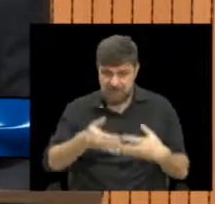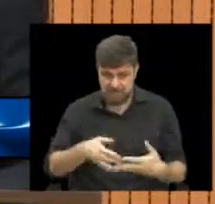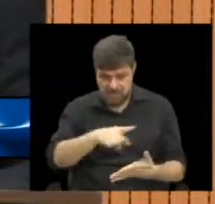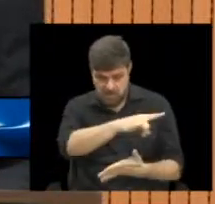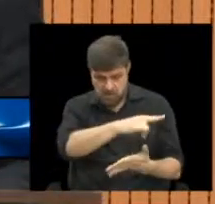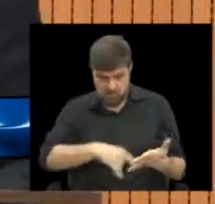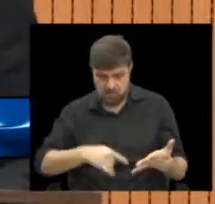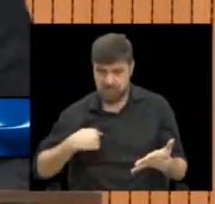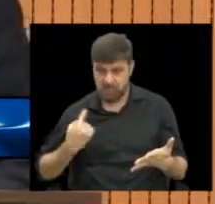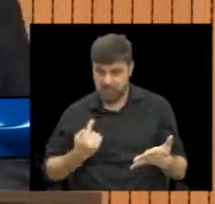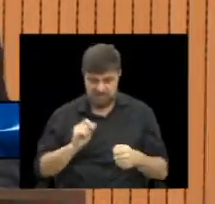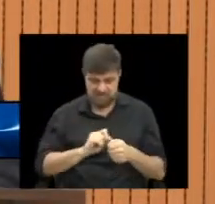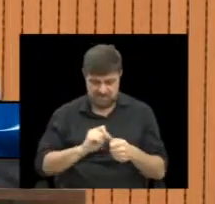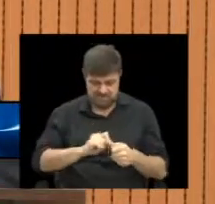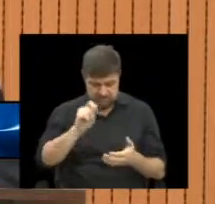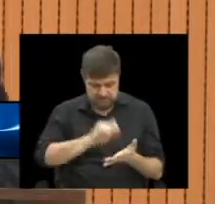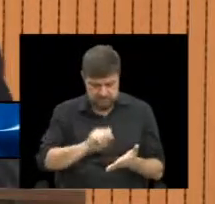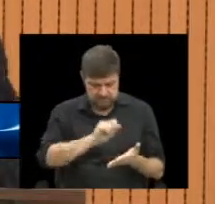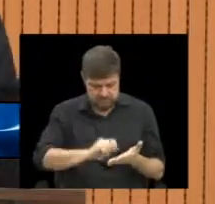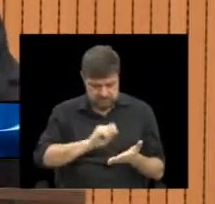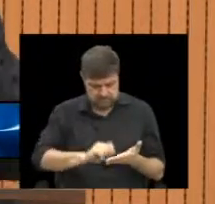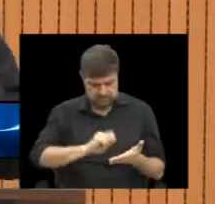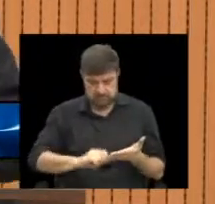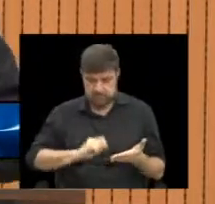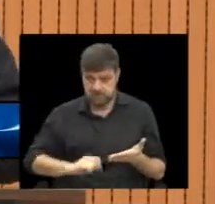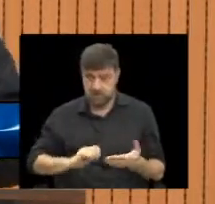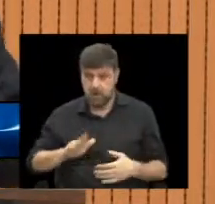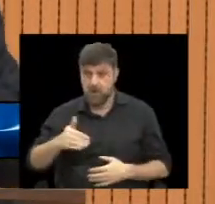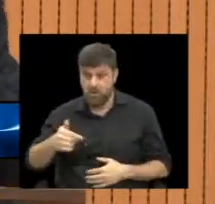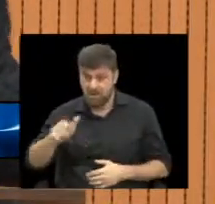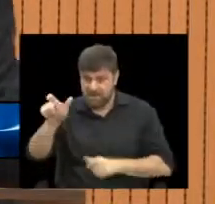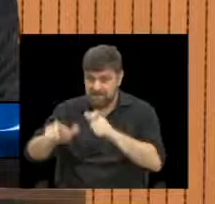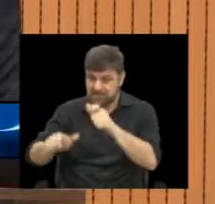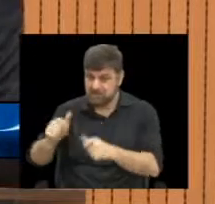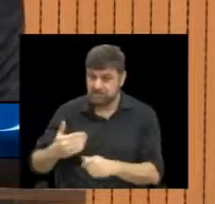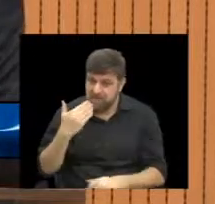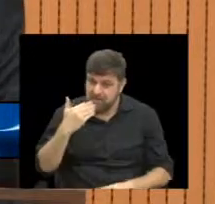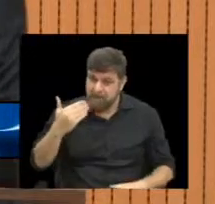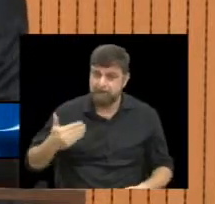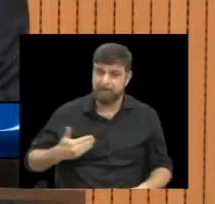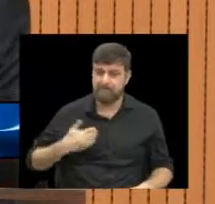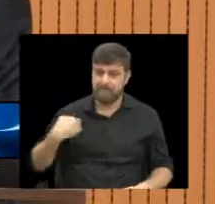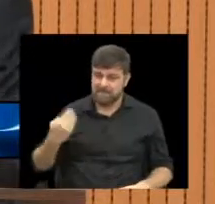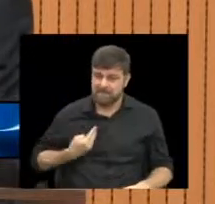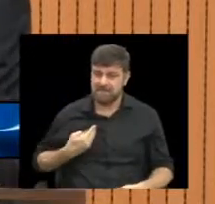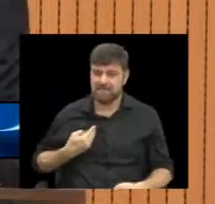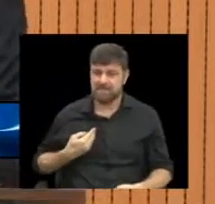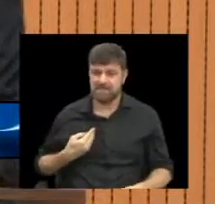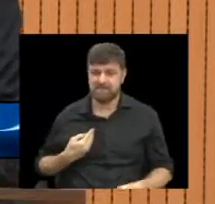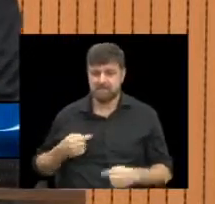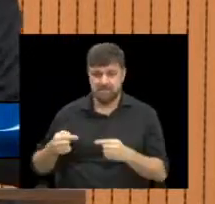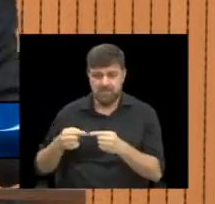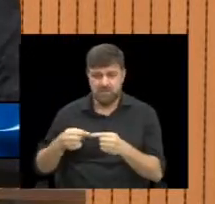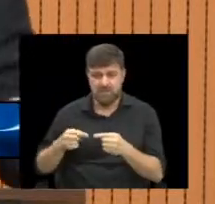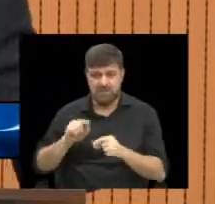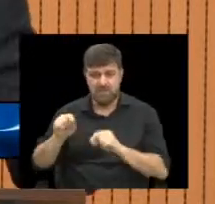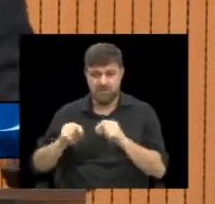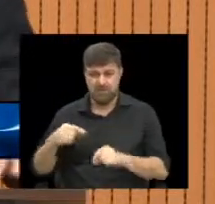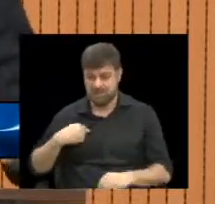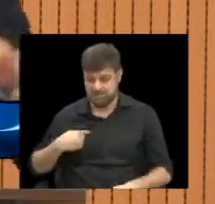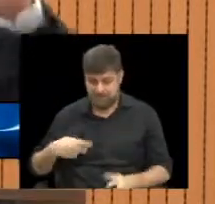utilizado a ferramenta legislativa. Quando a solicitação da demanda envolve poderes